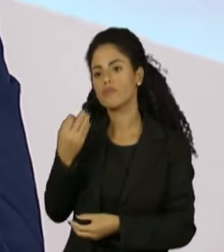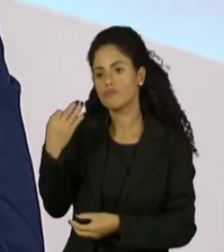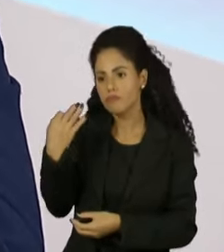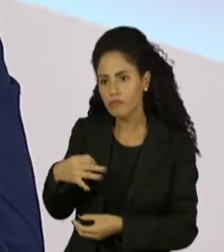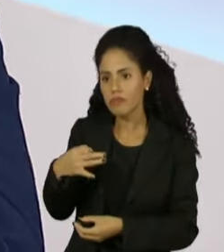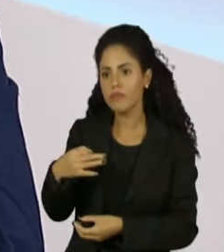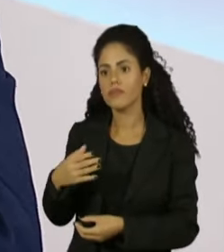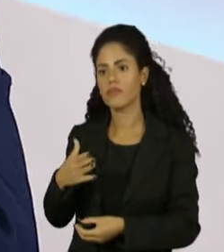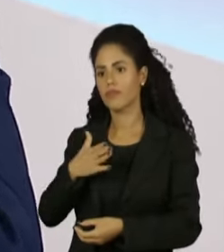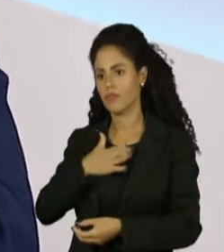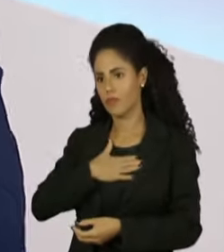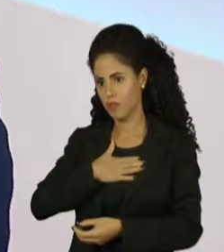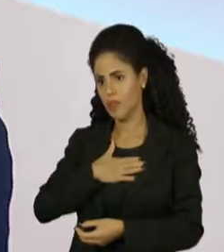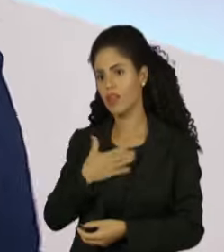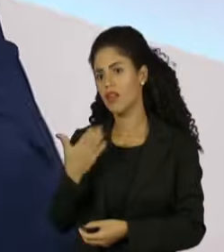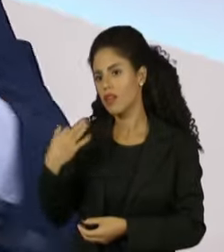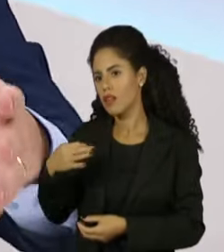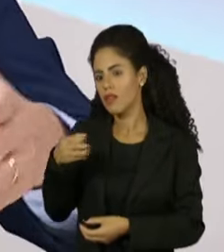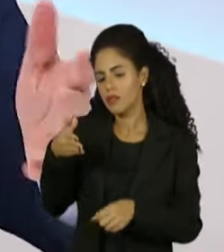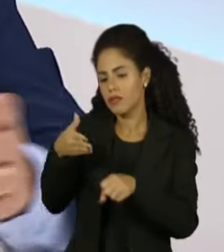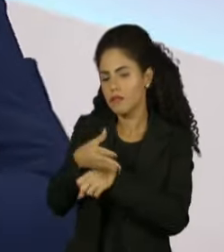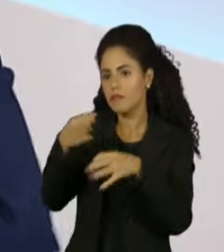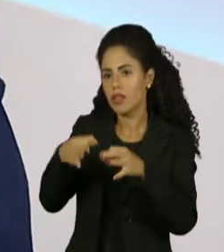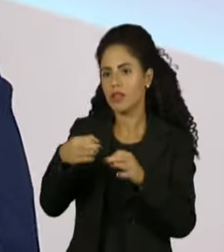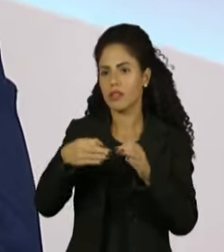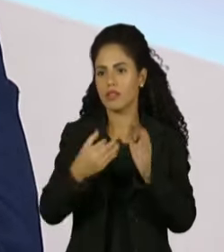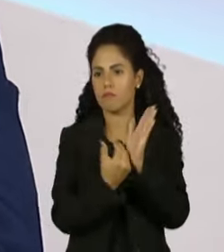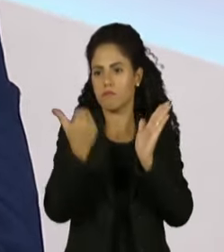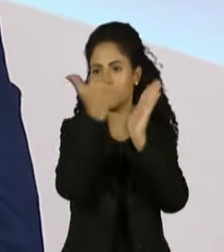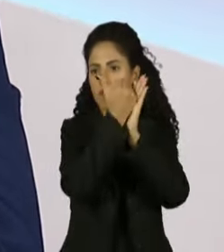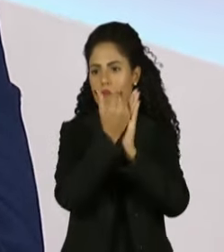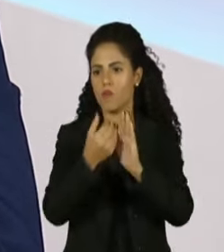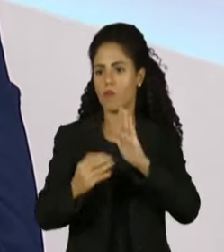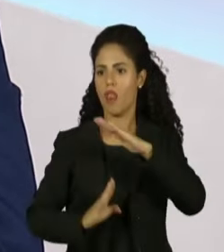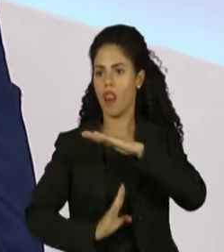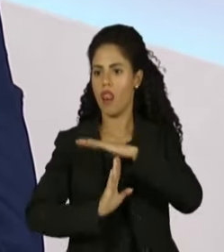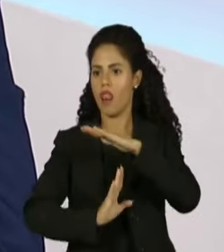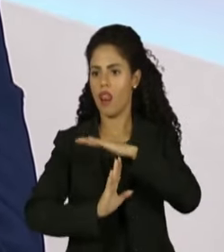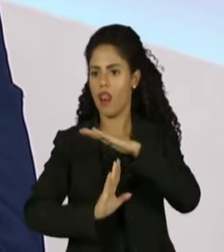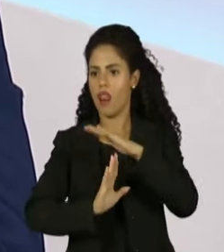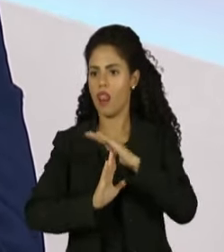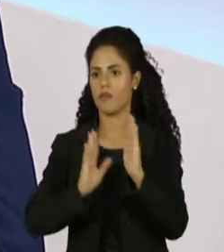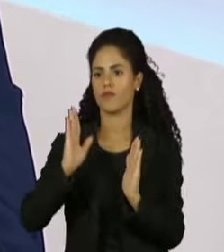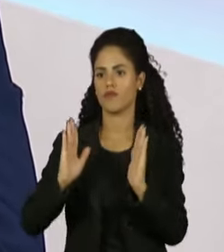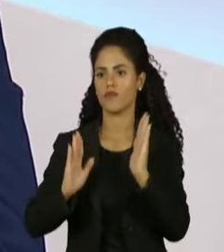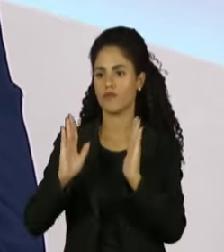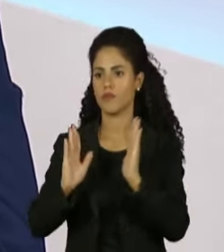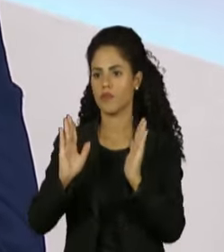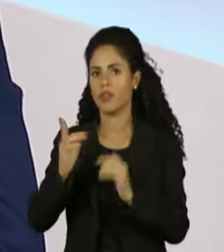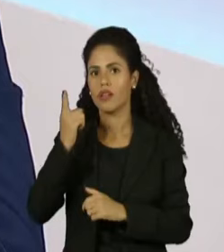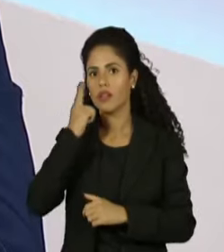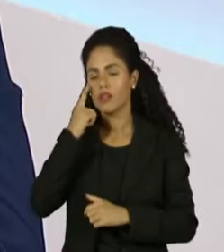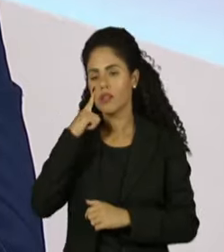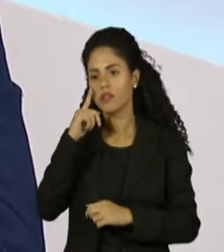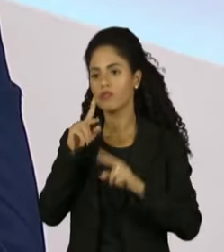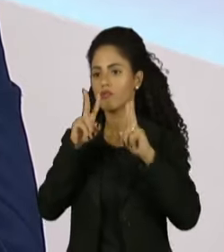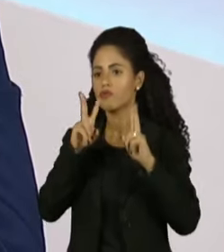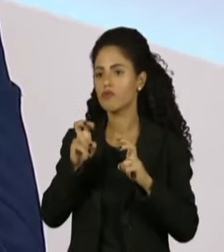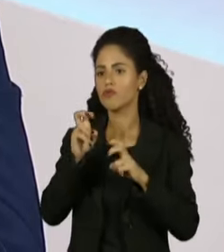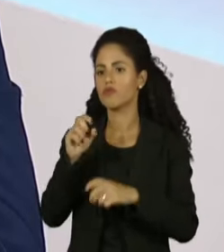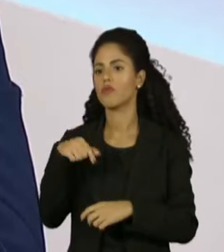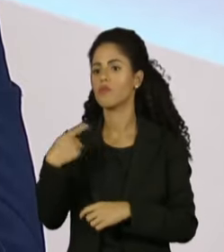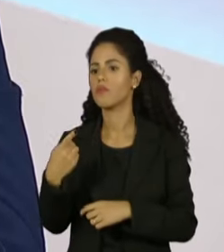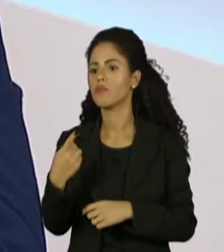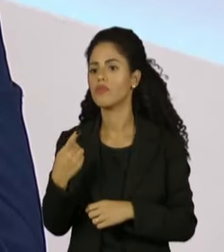Supremo, na avaliação do senhor, exagera um pouco e ultrapassa os seus limites. E durante a resposta anterior, o senhor falou sobre a possibilidade de